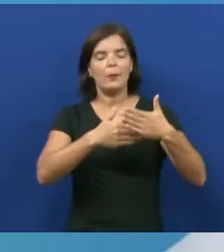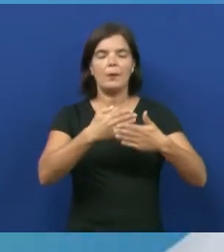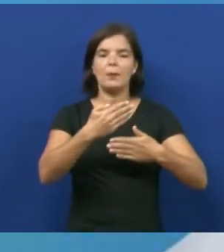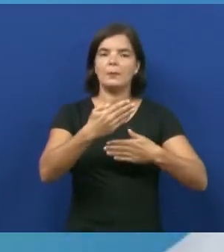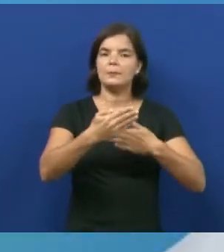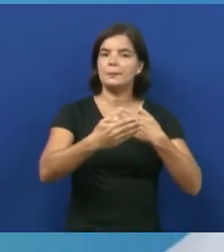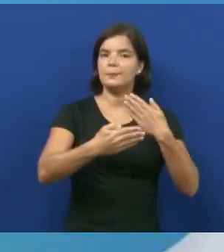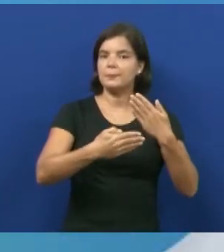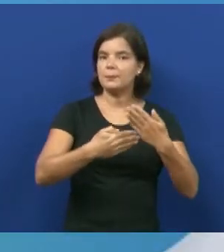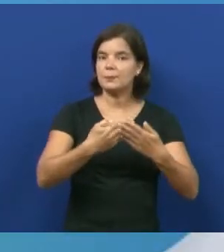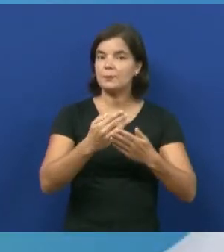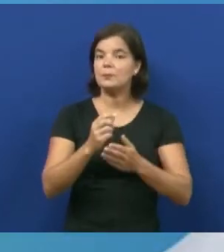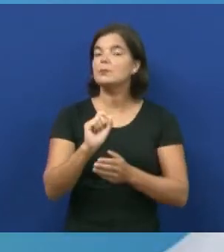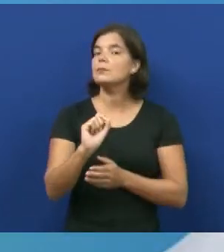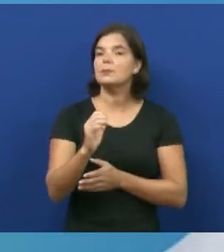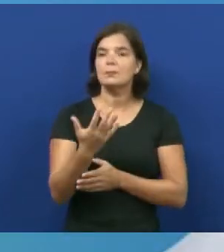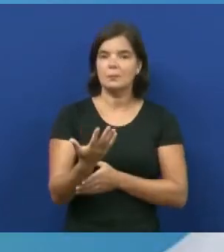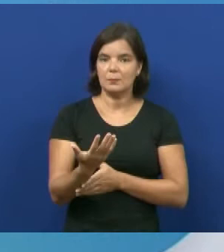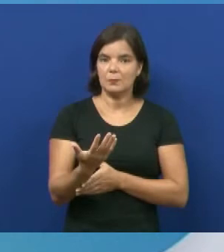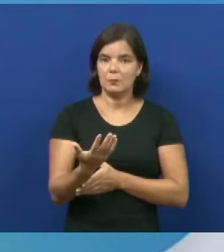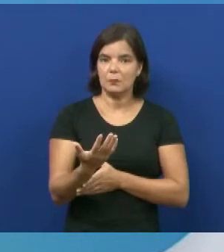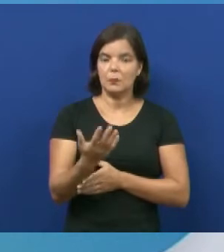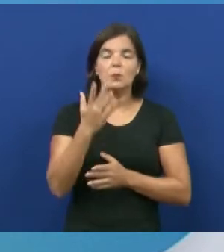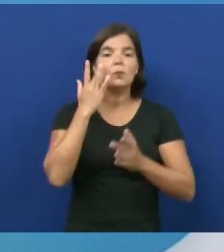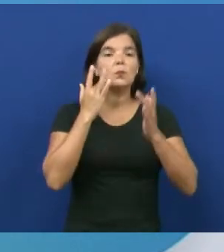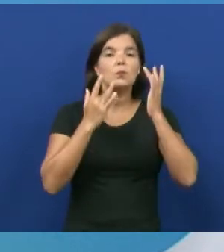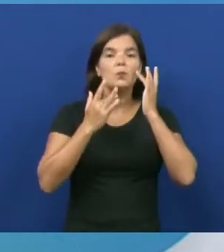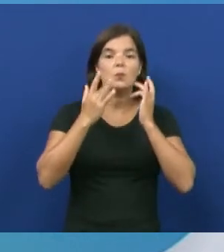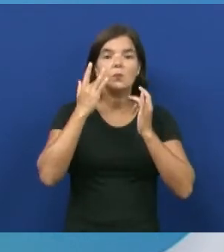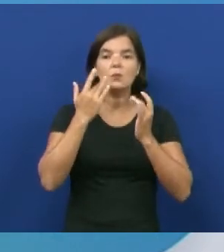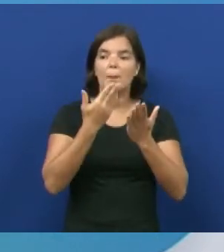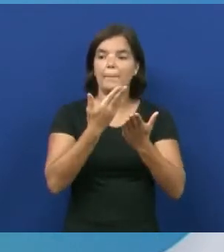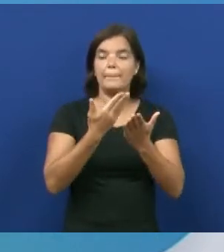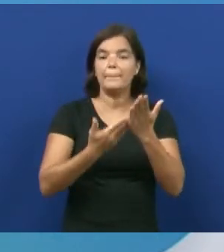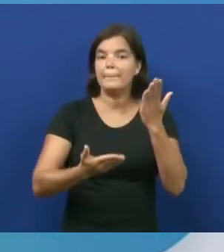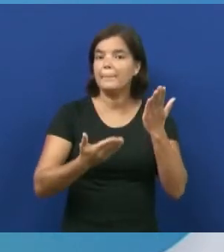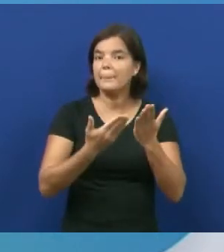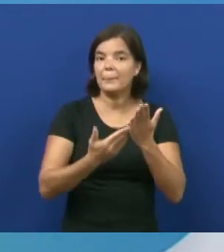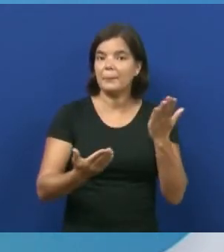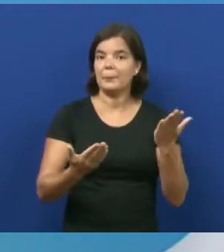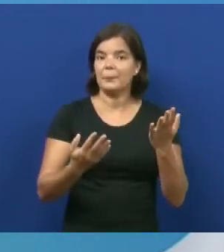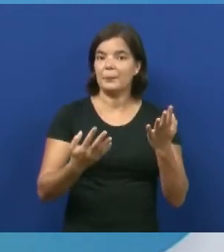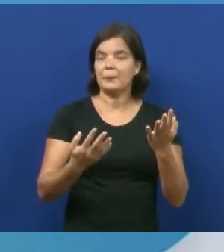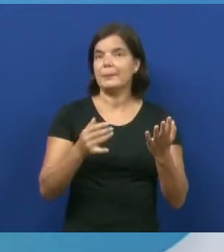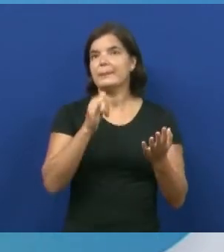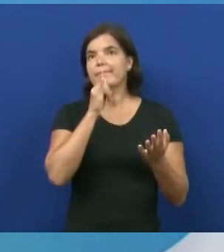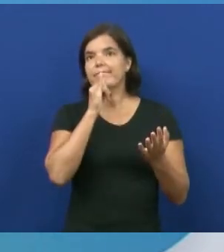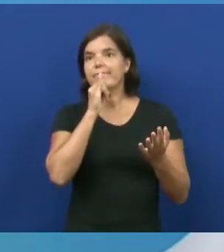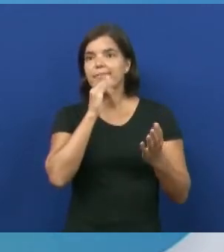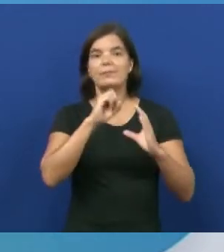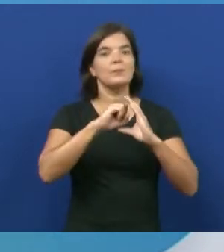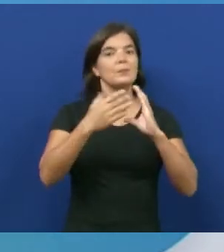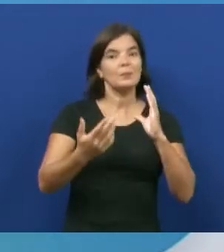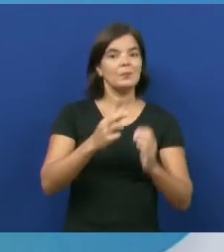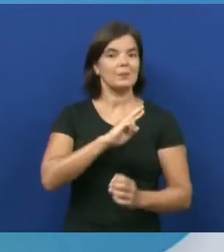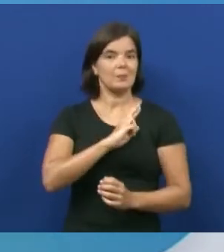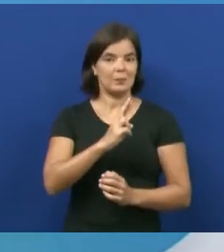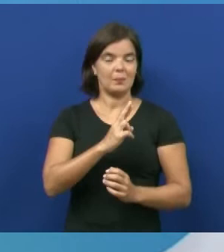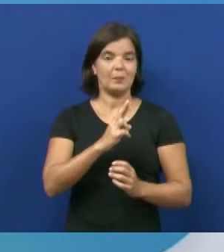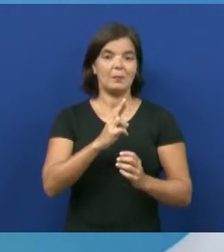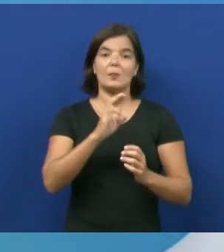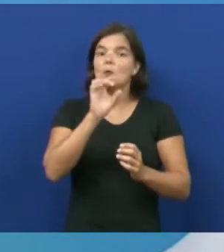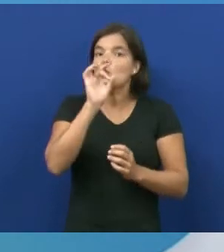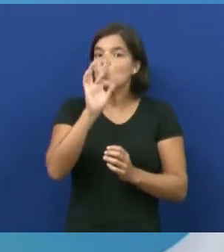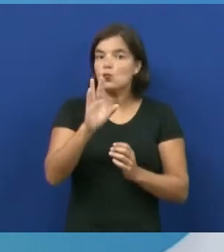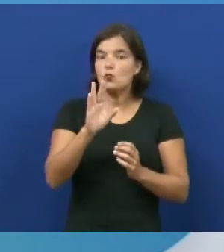processo, o que é que vai acontecer? Quando que o teatro perde, digamos assim, o caráter religioso, que até então